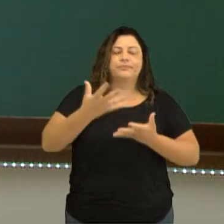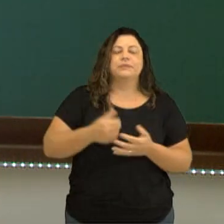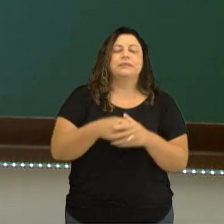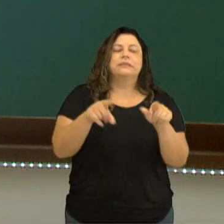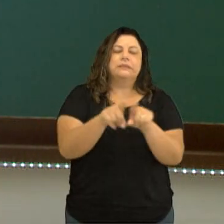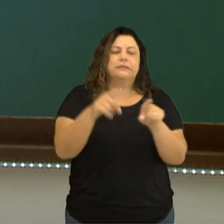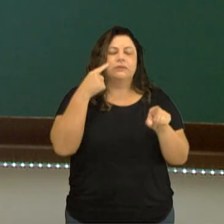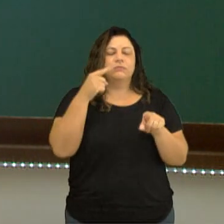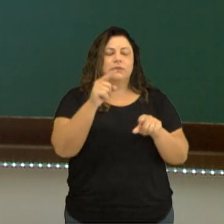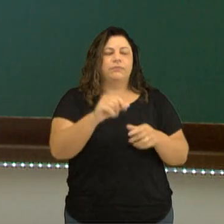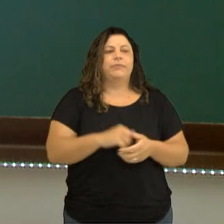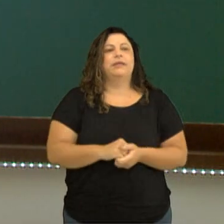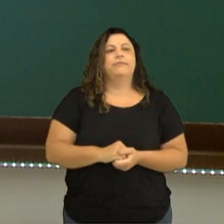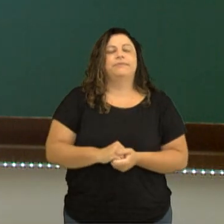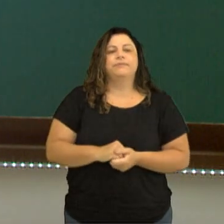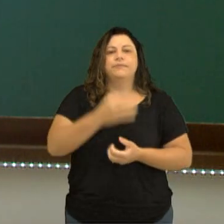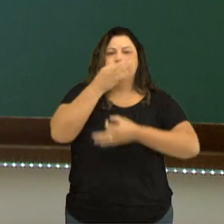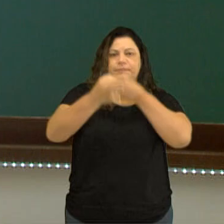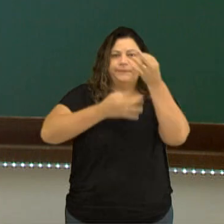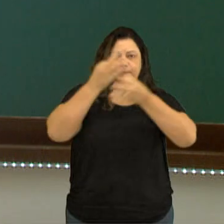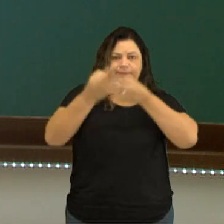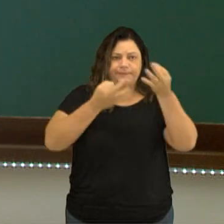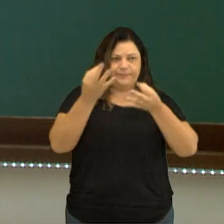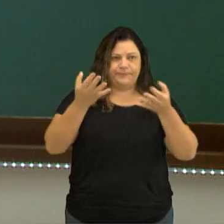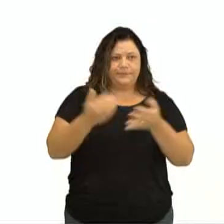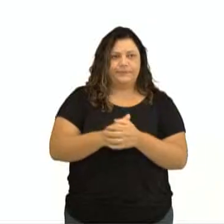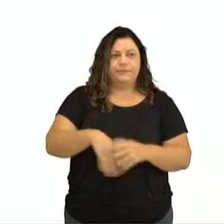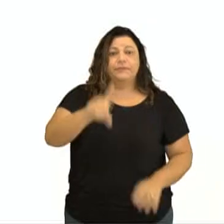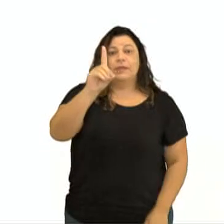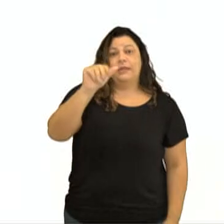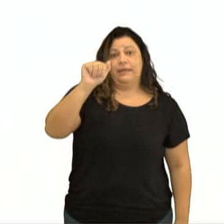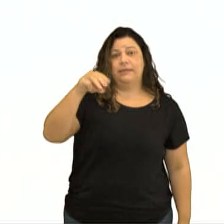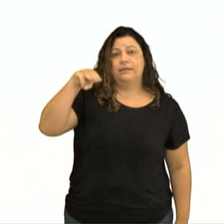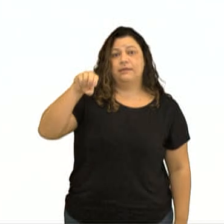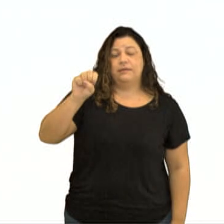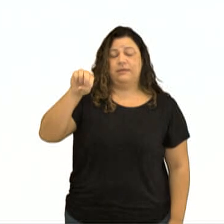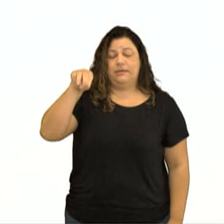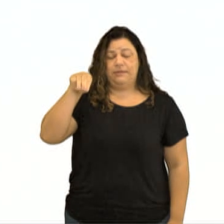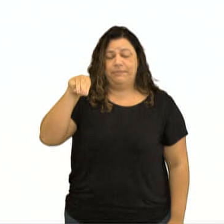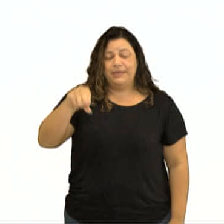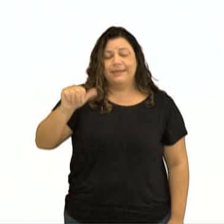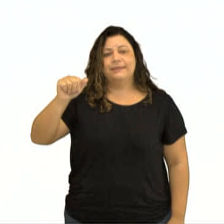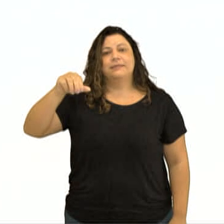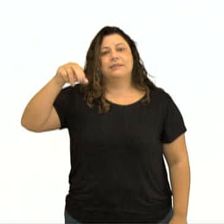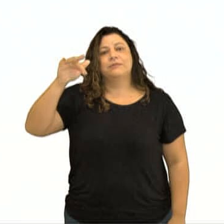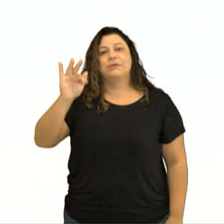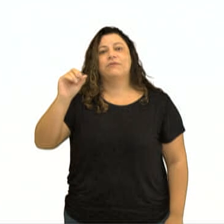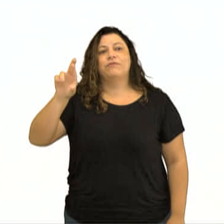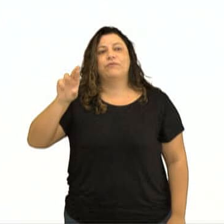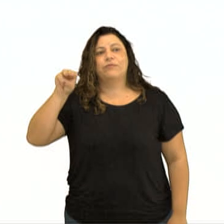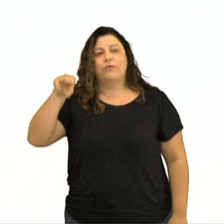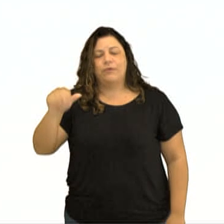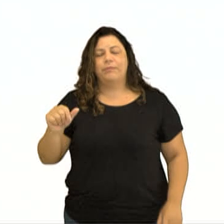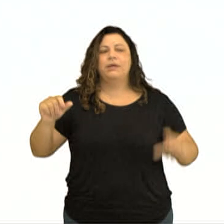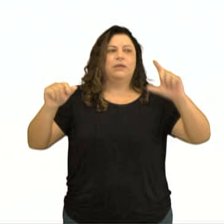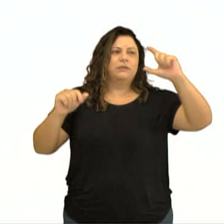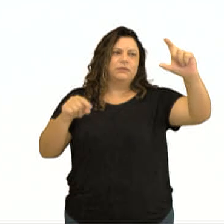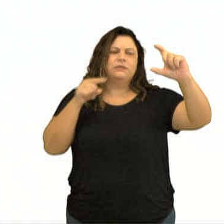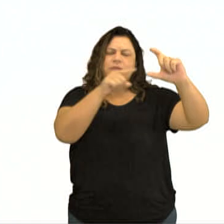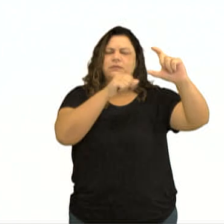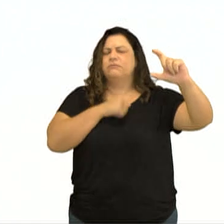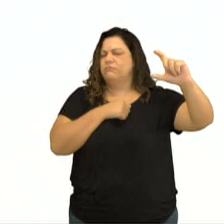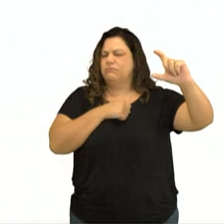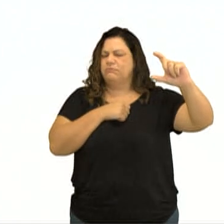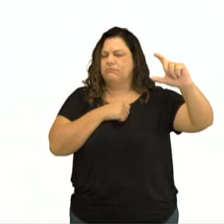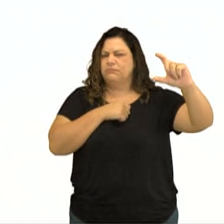também operador argumentativo, a expressão da mesma forma. Nesse trecho, qual relação a